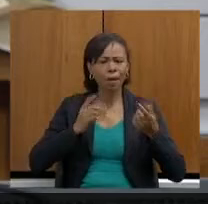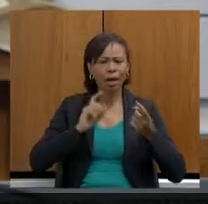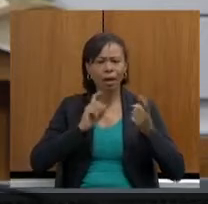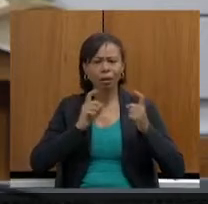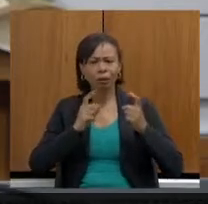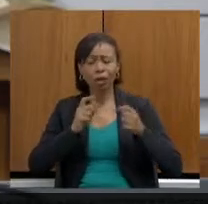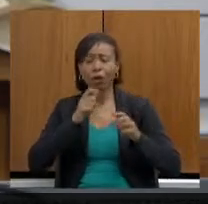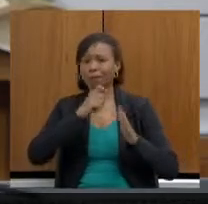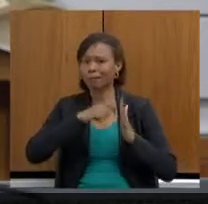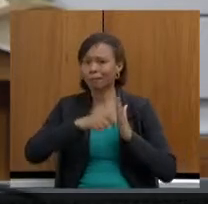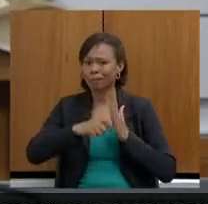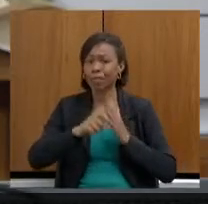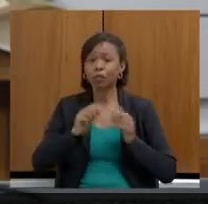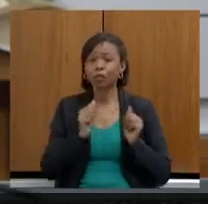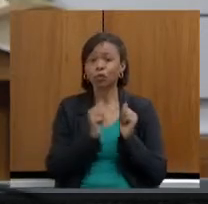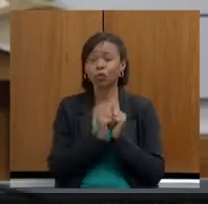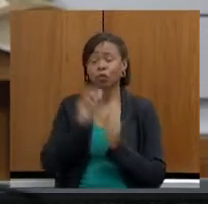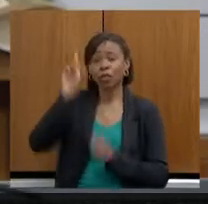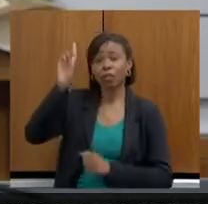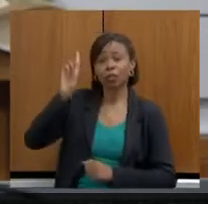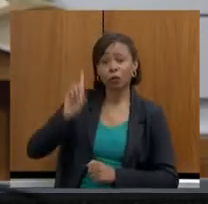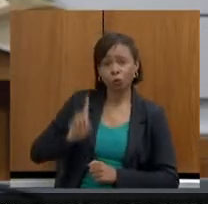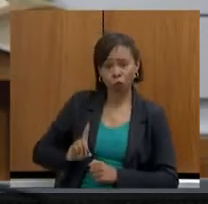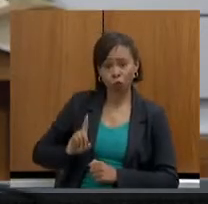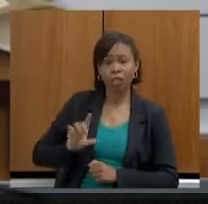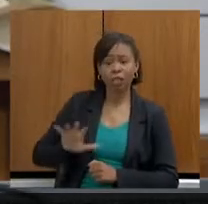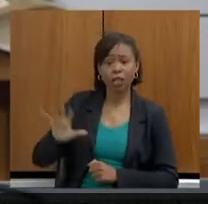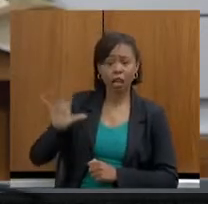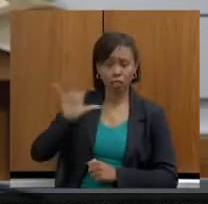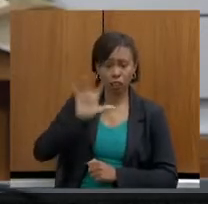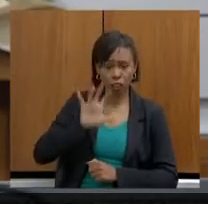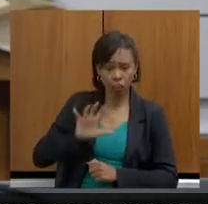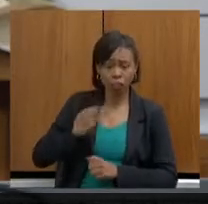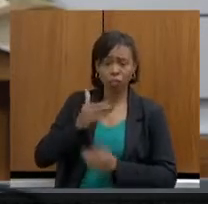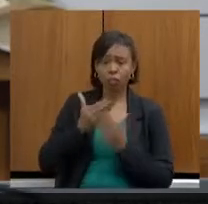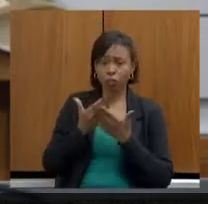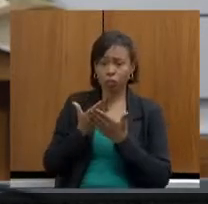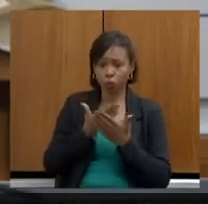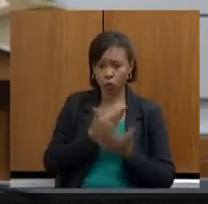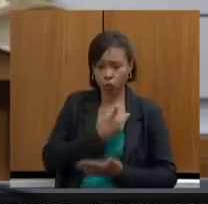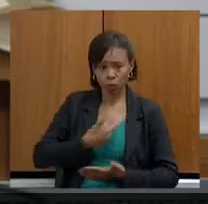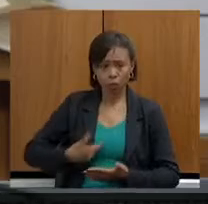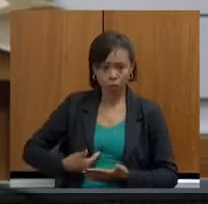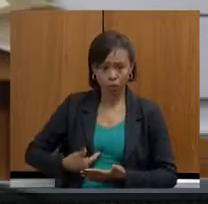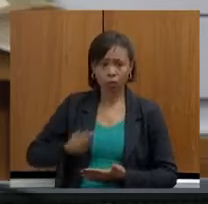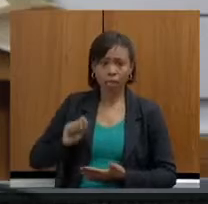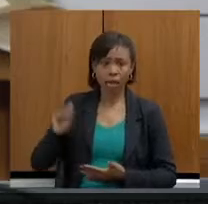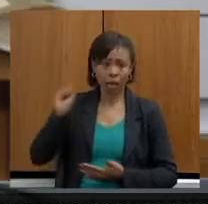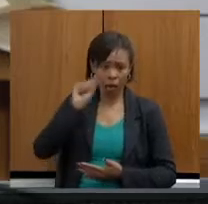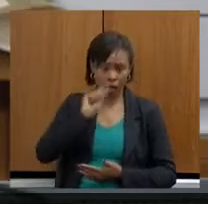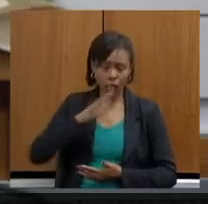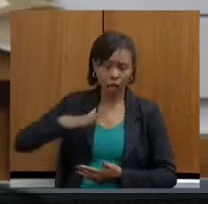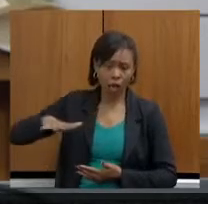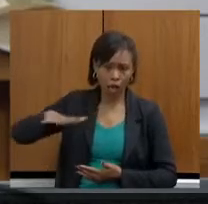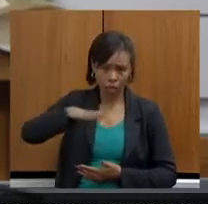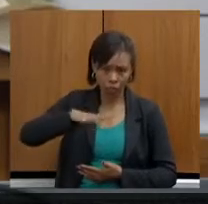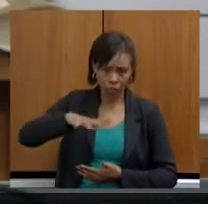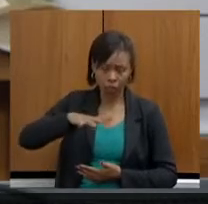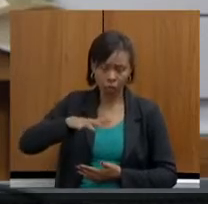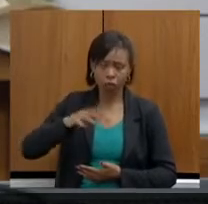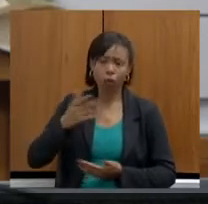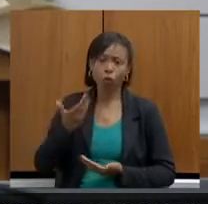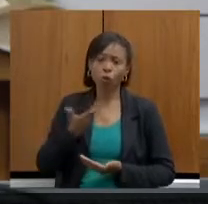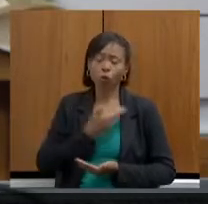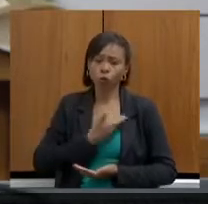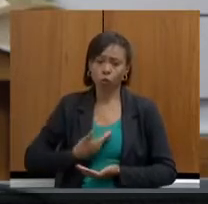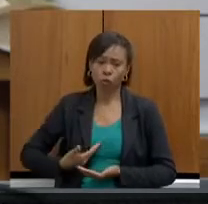diretores de regionais diretores das escolas estaduais de cada regional do Estado EA secretária